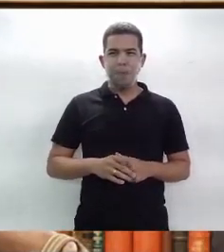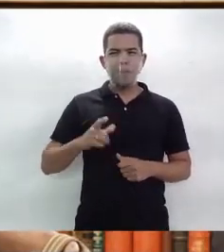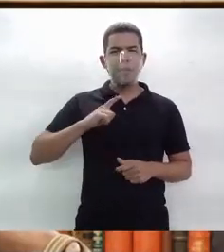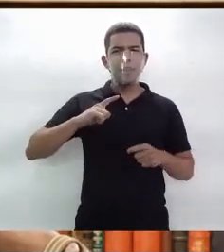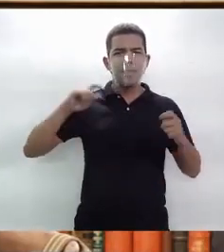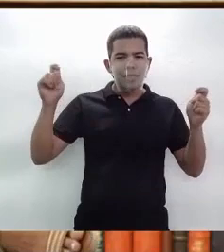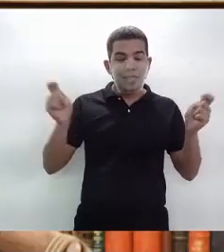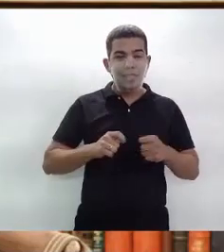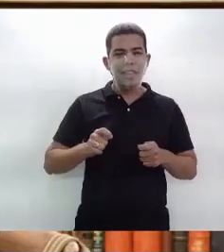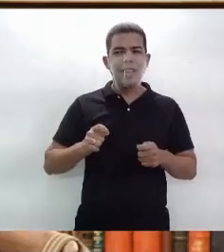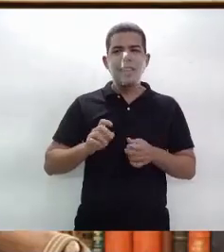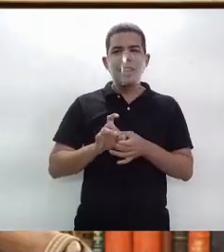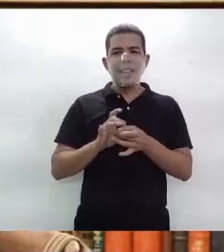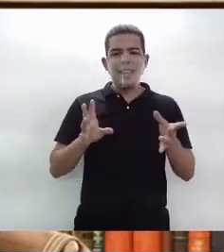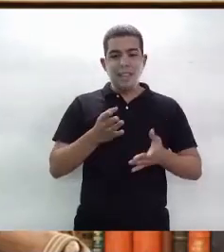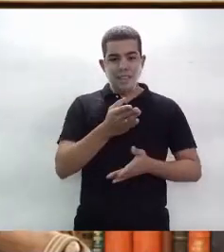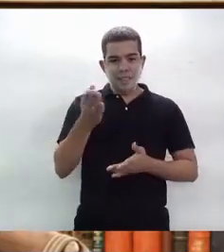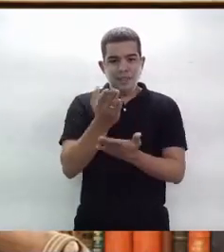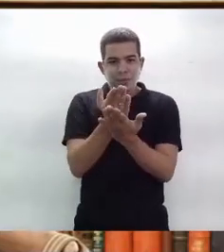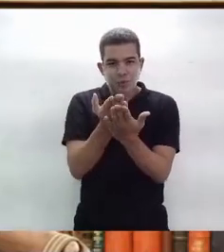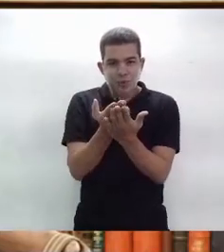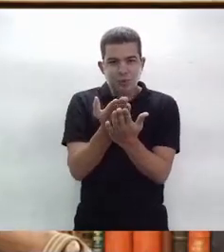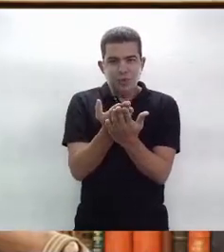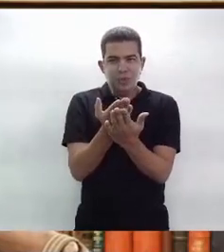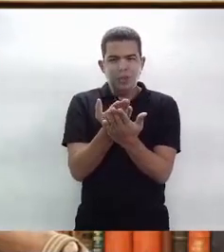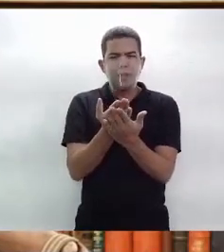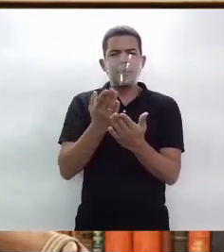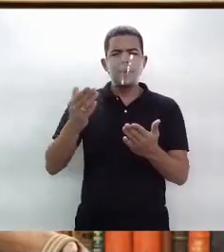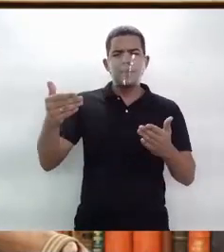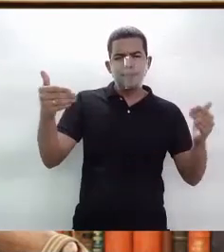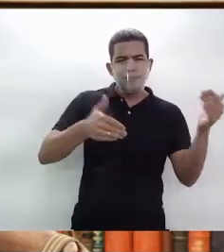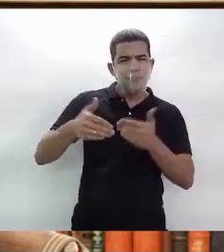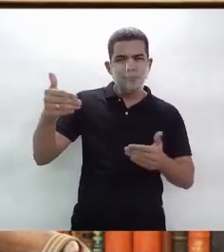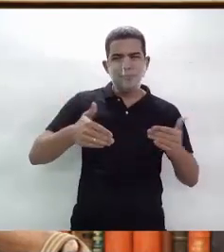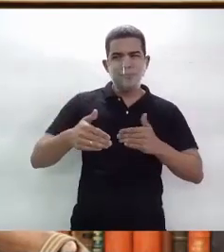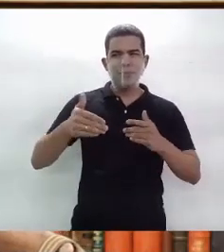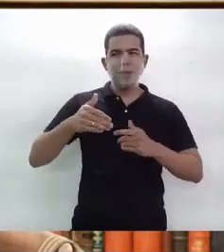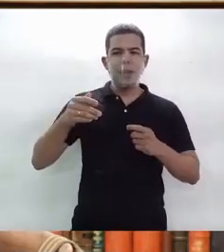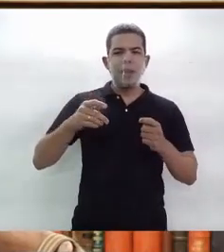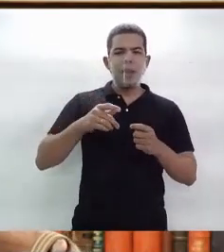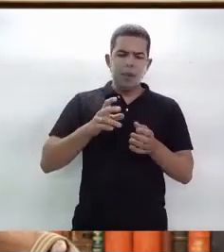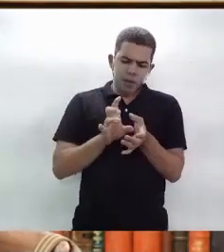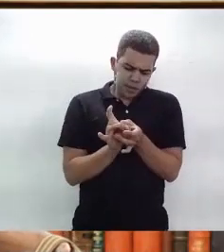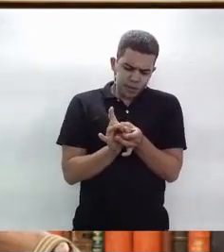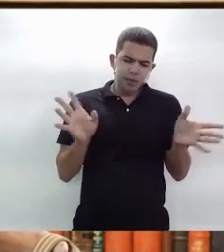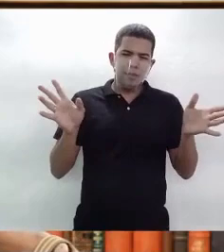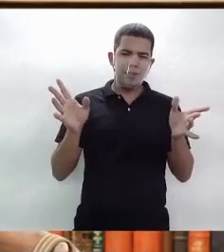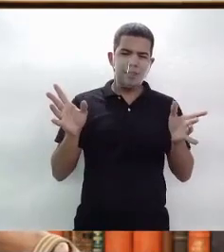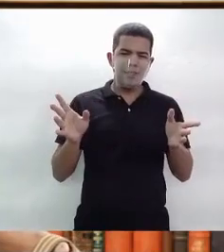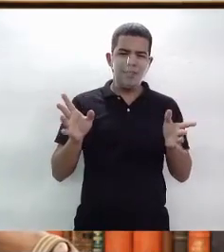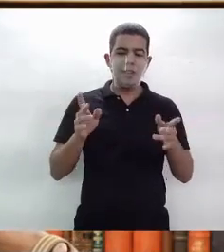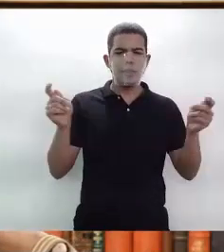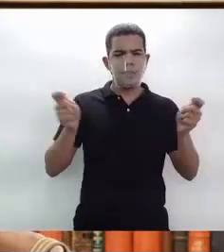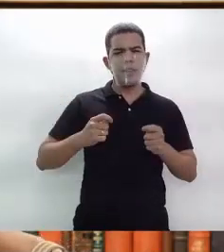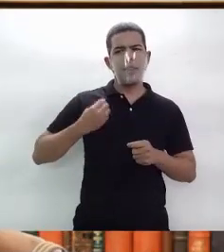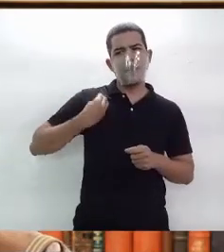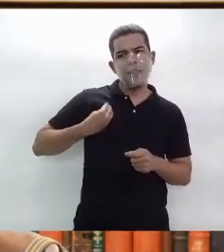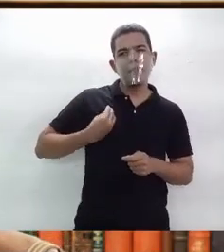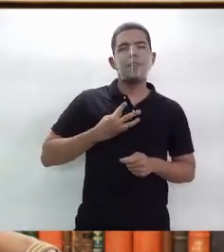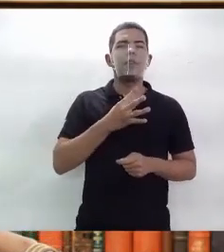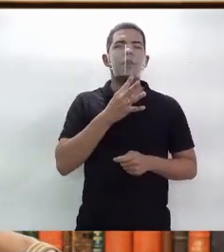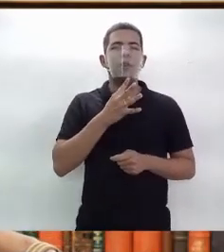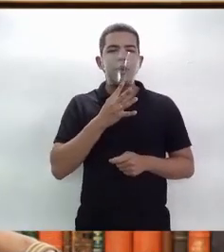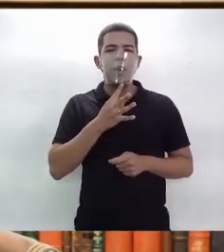poderia só lançar aqui um pedido para os nossos estudantes participarem, por favor? Se permitam participar, vivenciar,